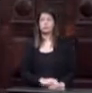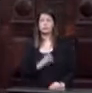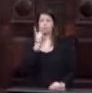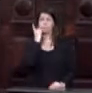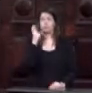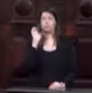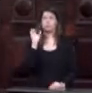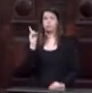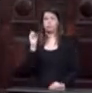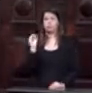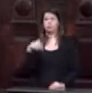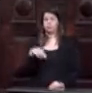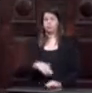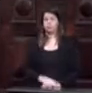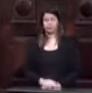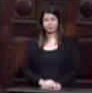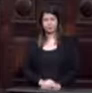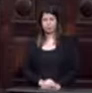deputado Edson Albertassi.